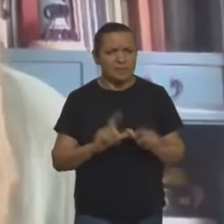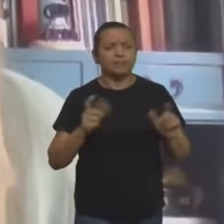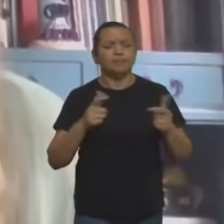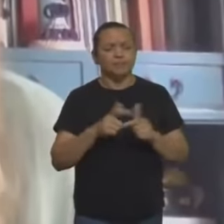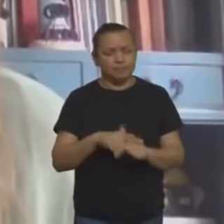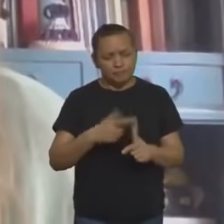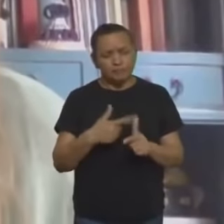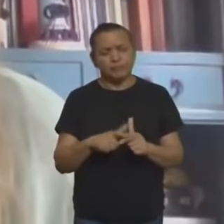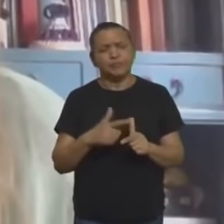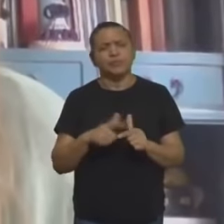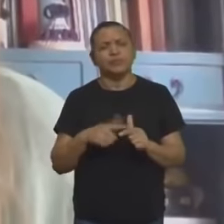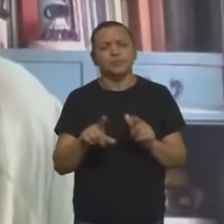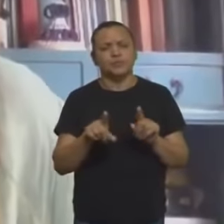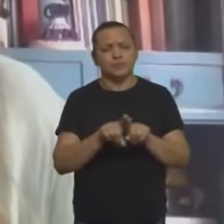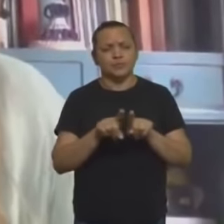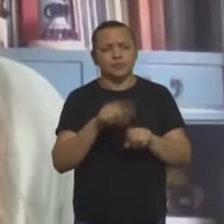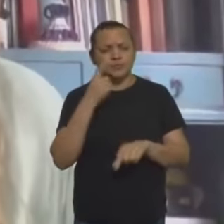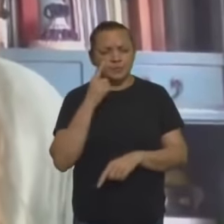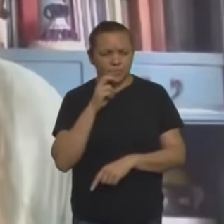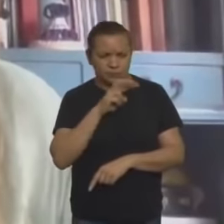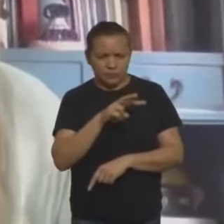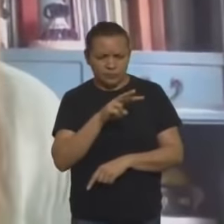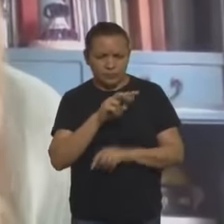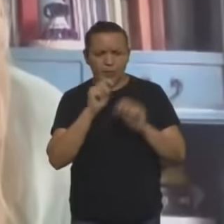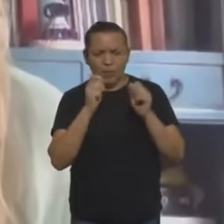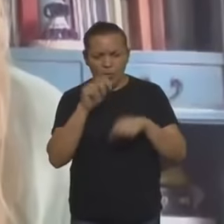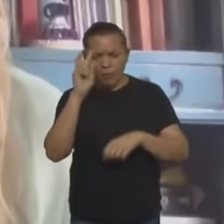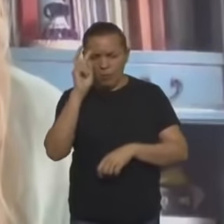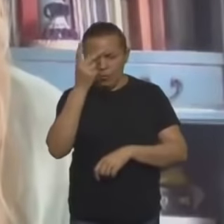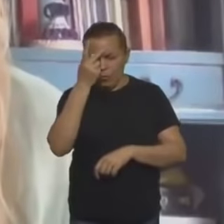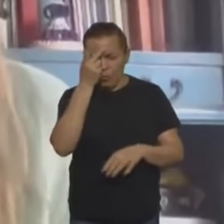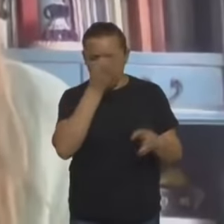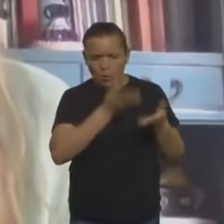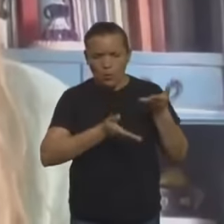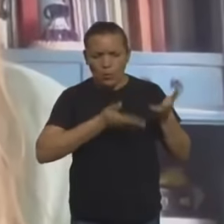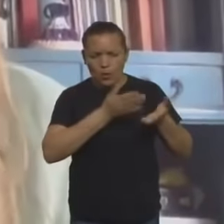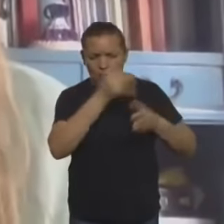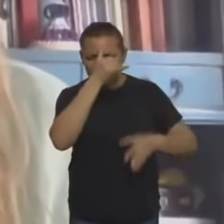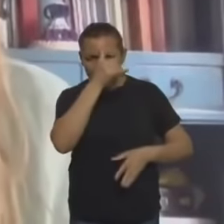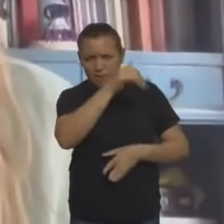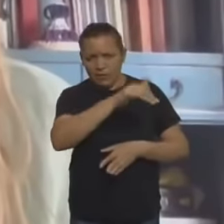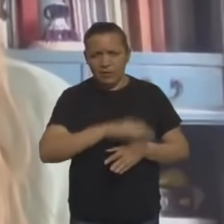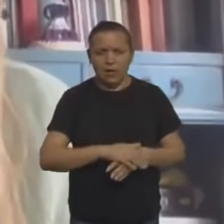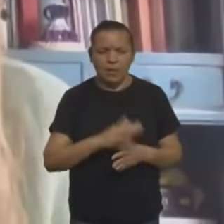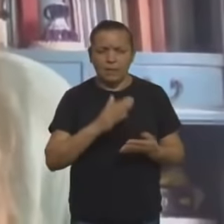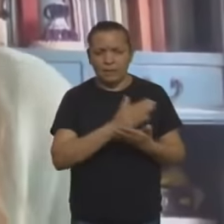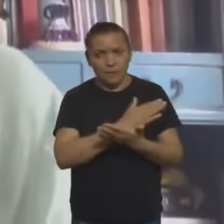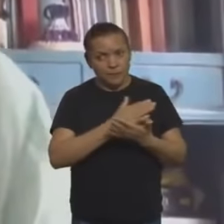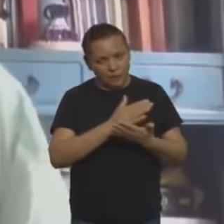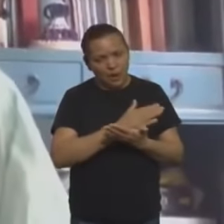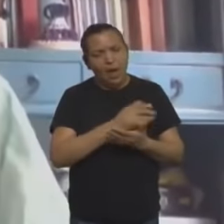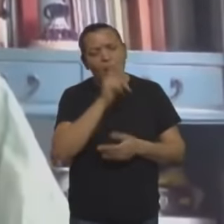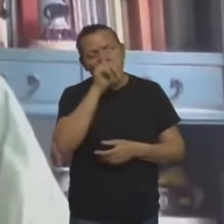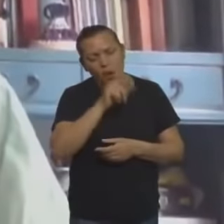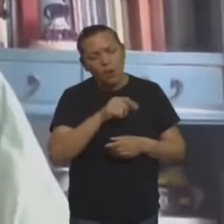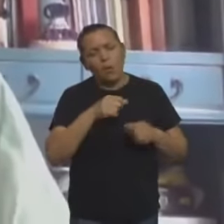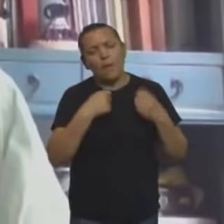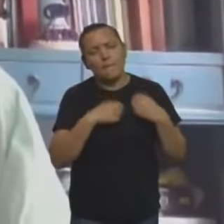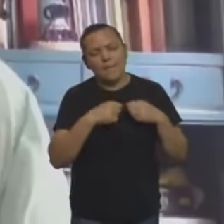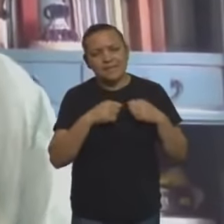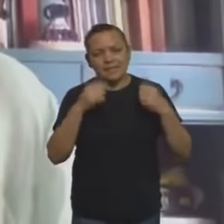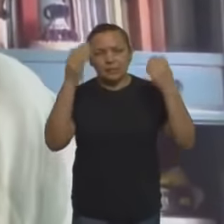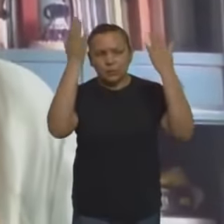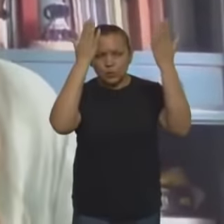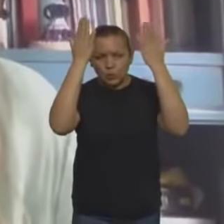de problemas desse tipo que a gente pode cuidar, né, gente? Claro, tem situações que precisam de um acompanhamento